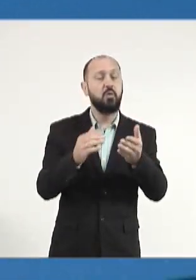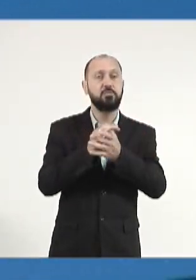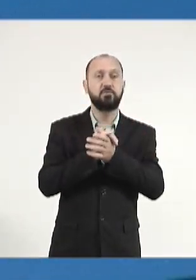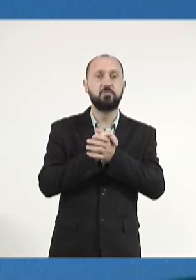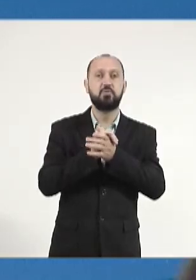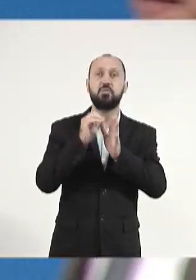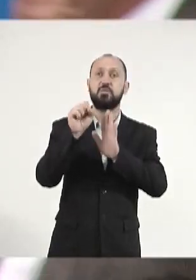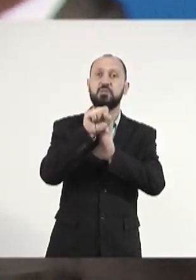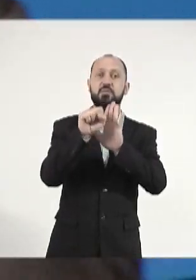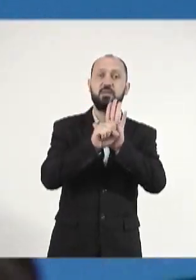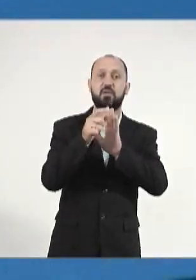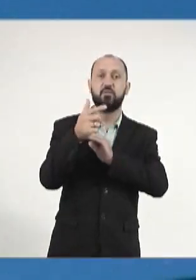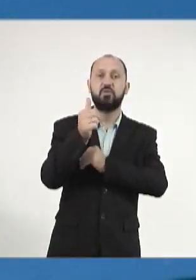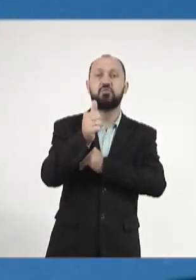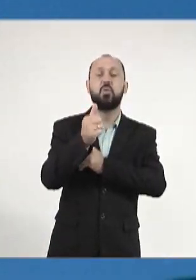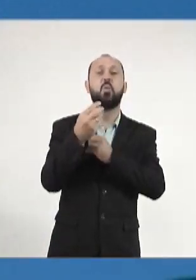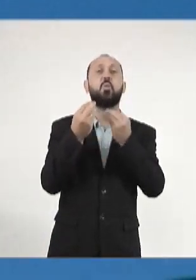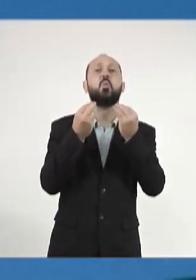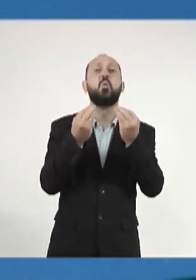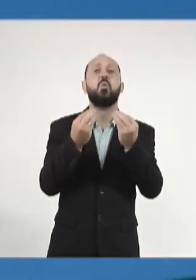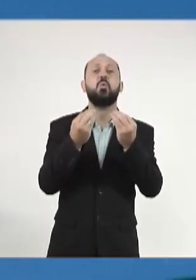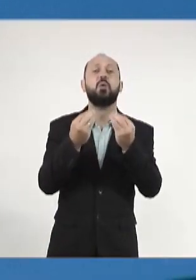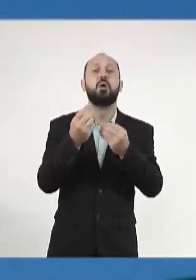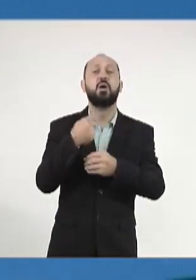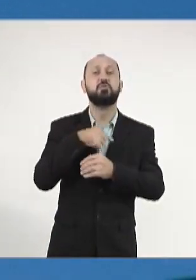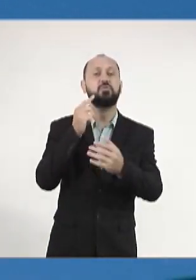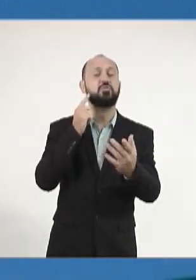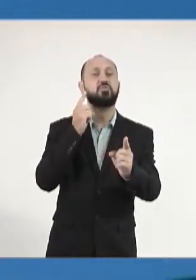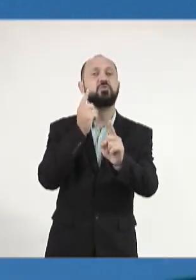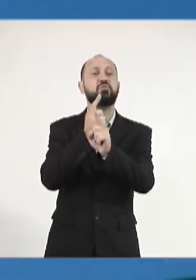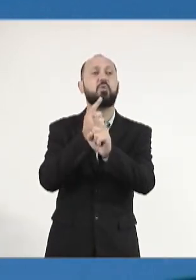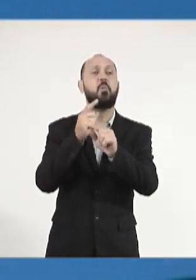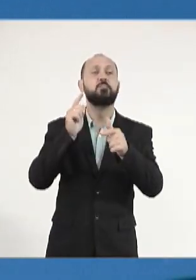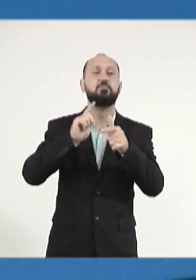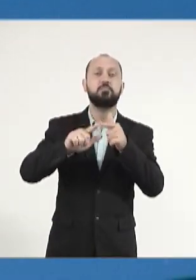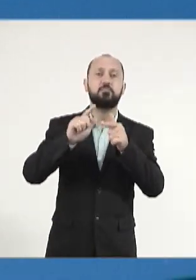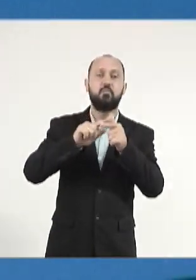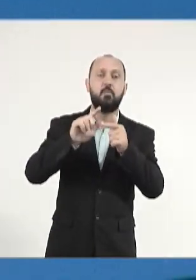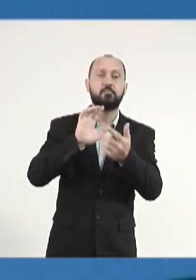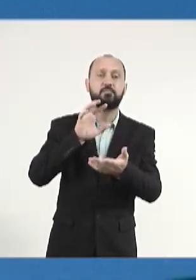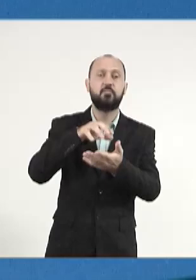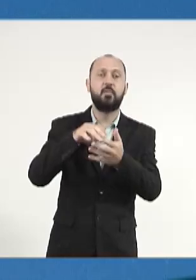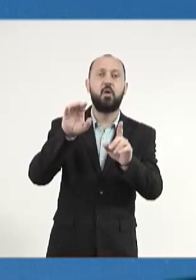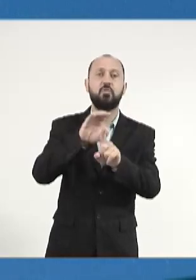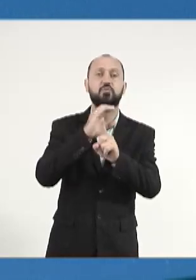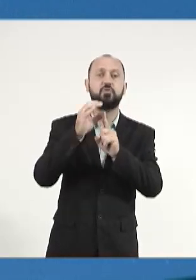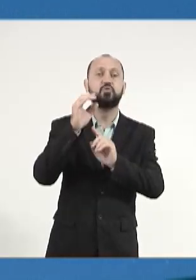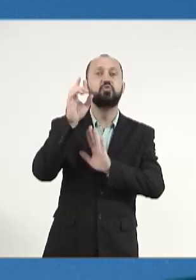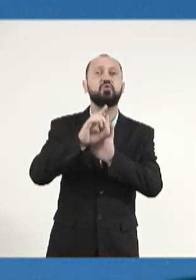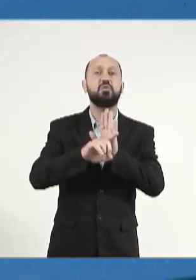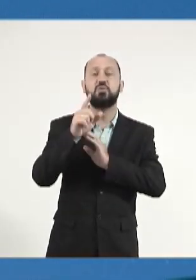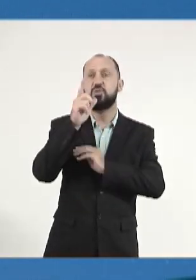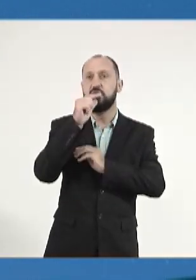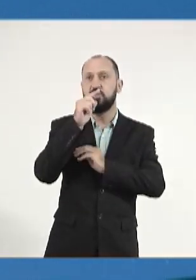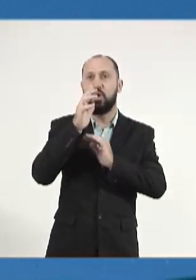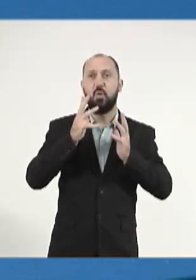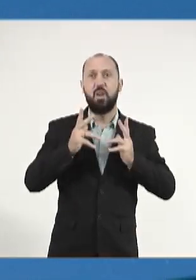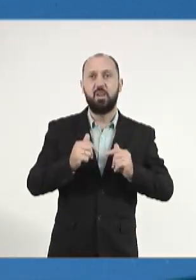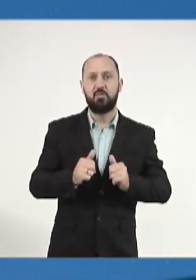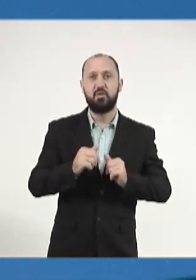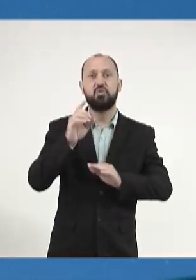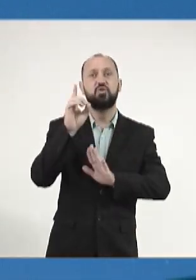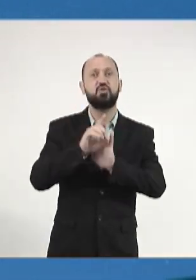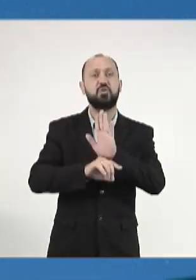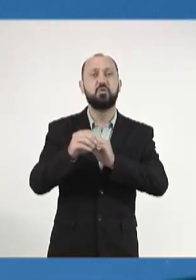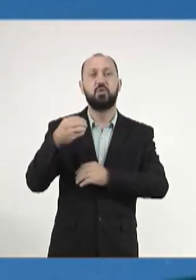em pleno século XXI é inconcebível a gente se deparar com as comunidades indígenas não tendo direito à água potável, direito